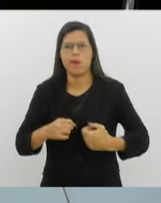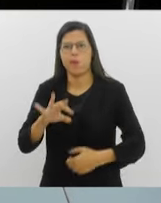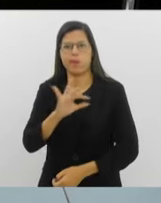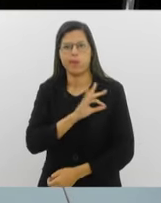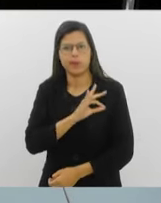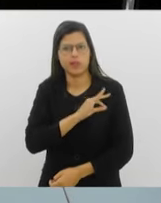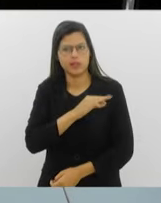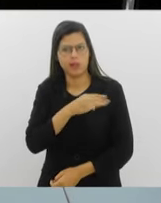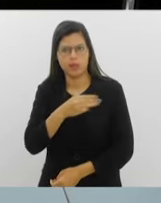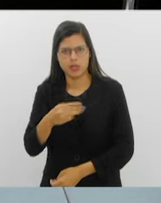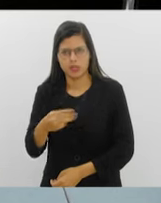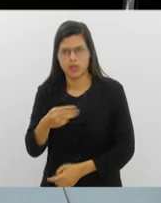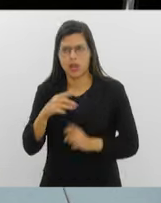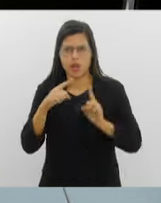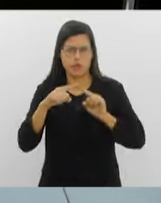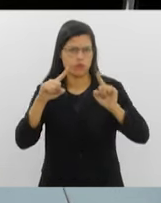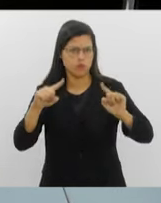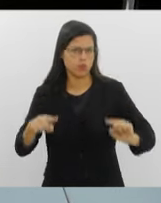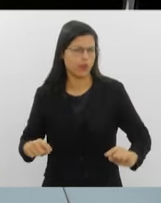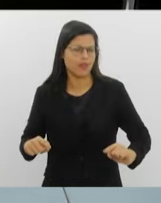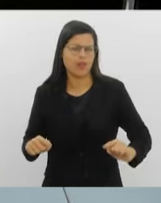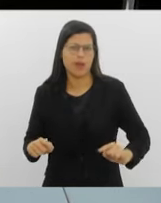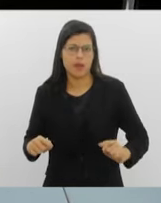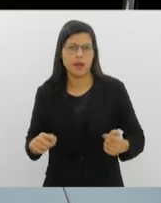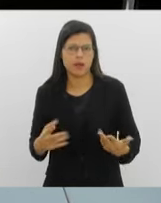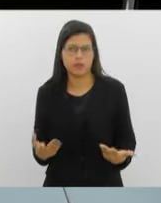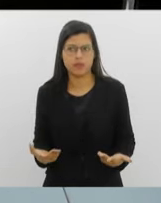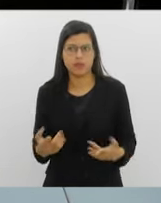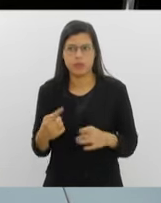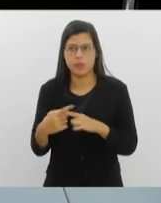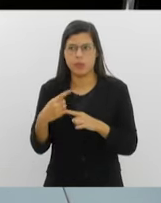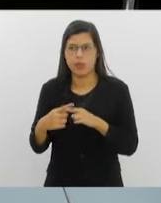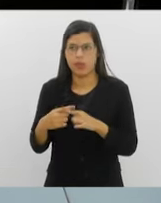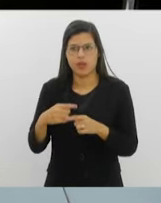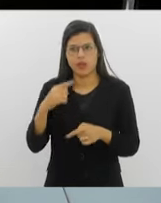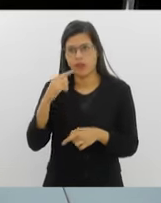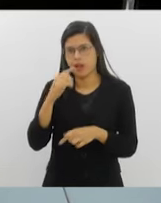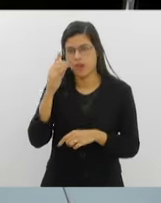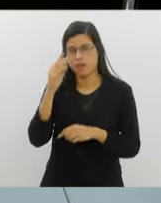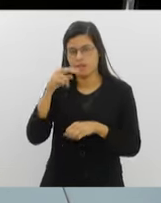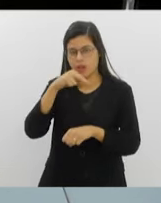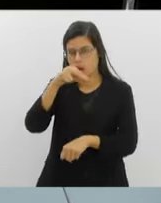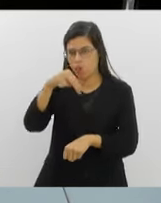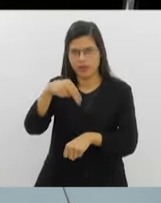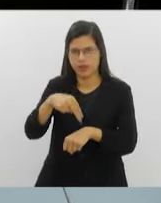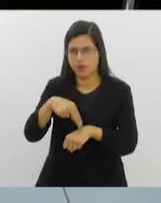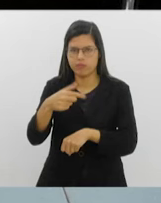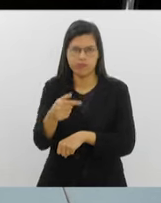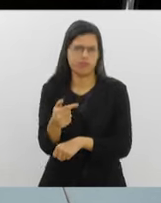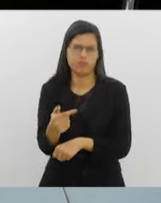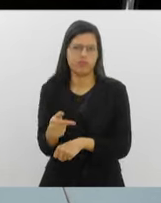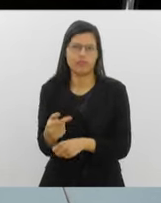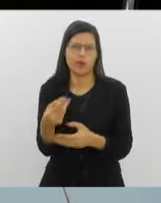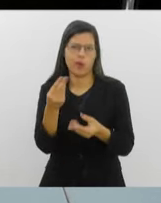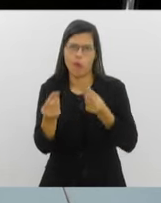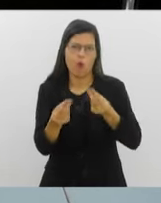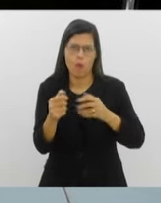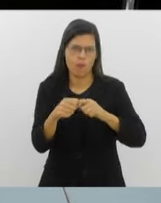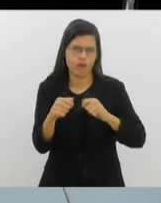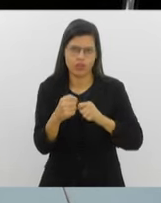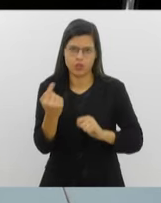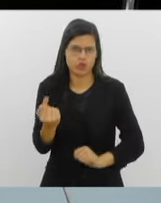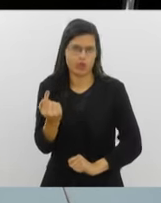o caso, funcionários. Sim, porque a União não tem esse aparato, ela sozinha, de fazer as